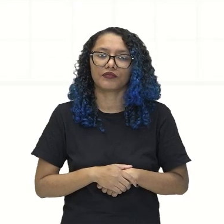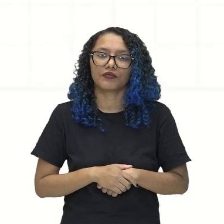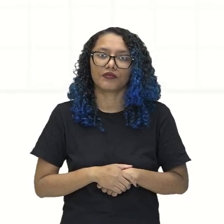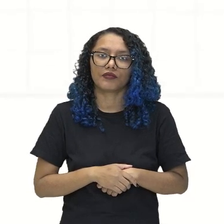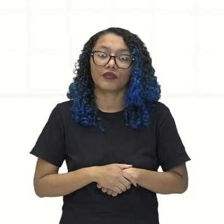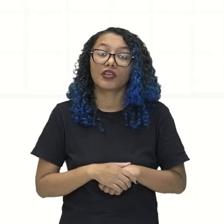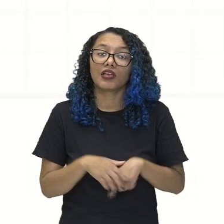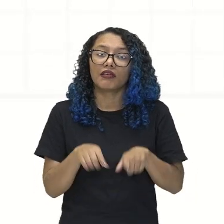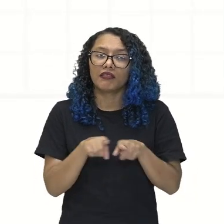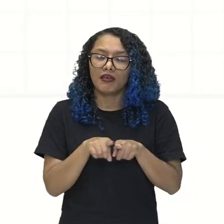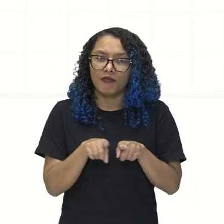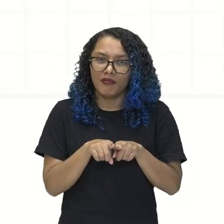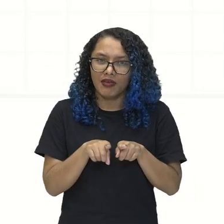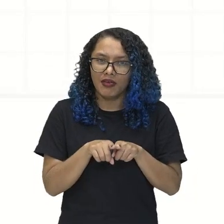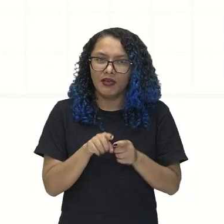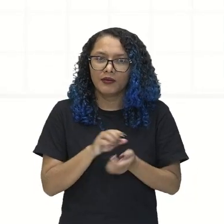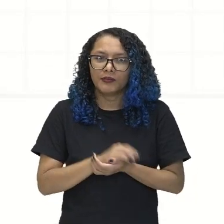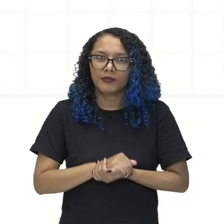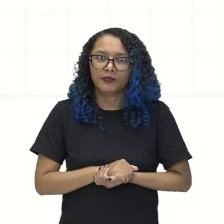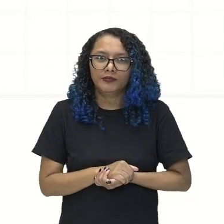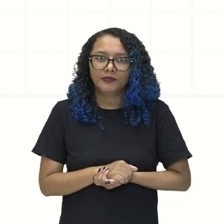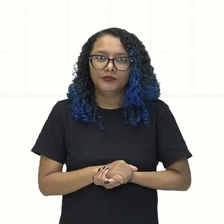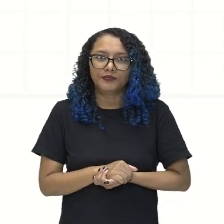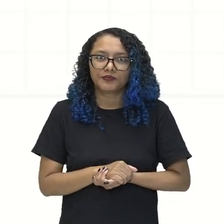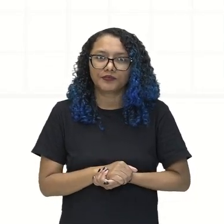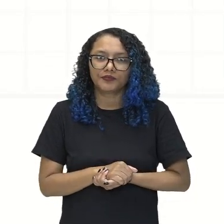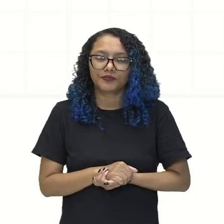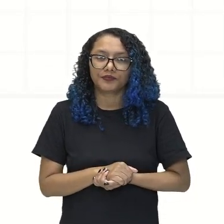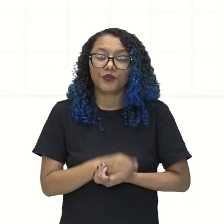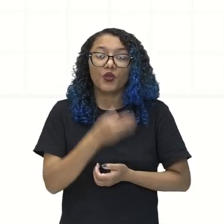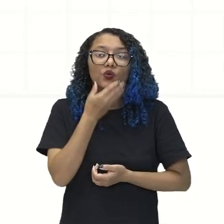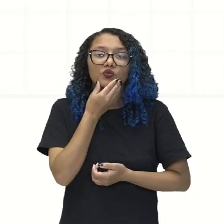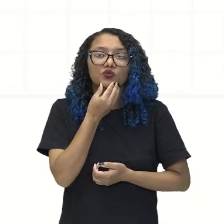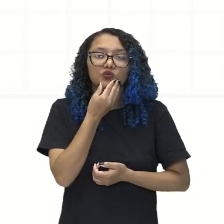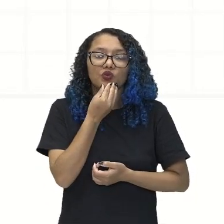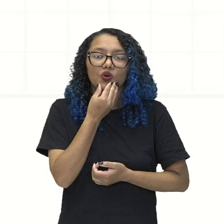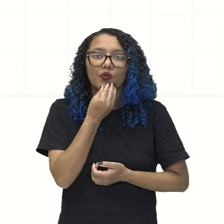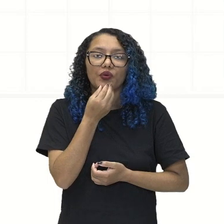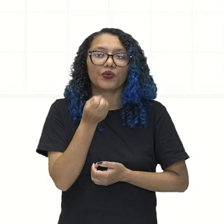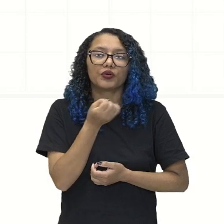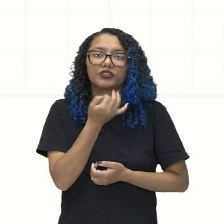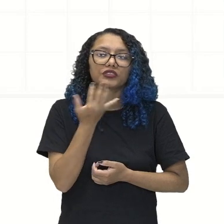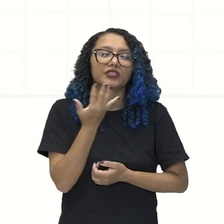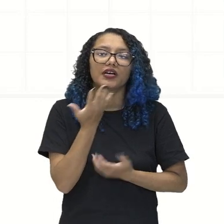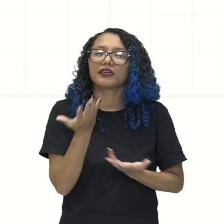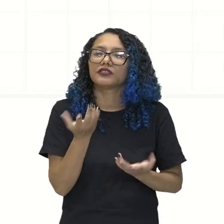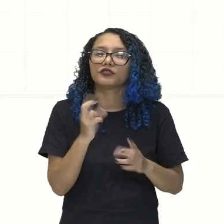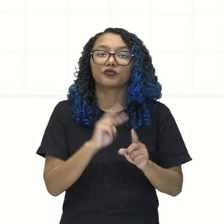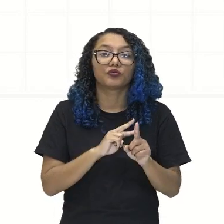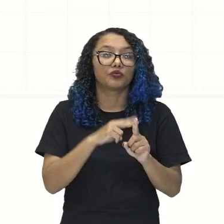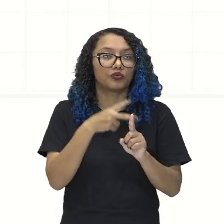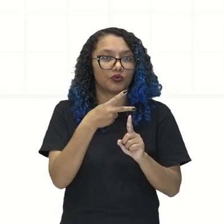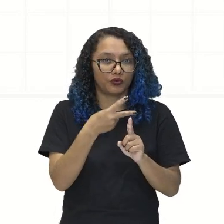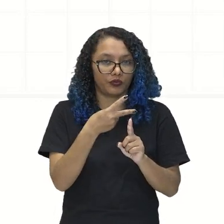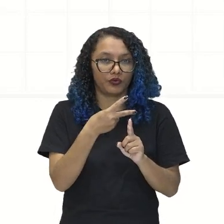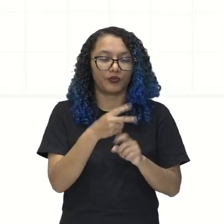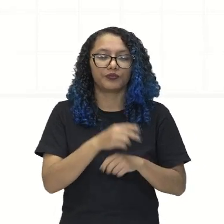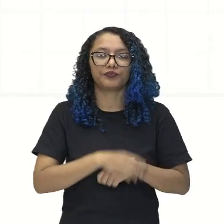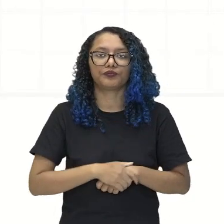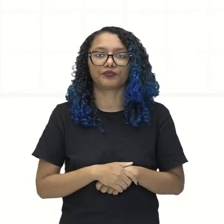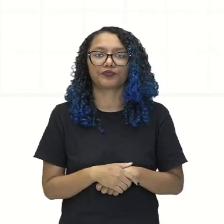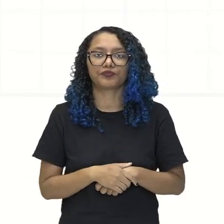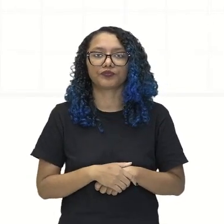que o número de meninos passou a ser o dobro de meninas. Ok, então,